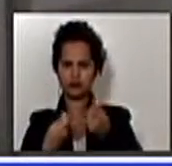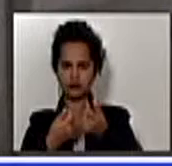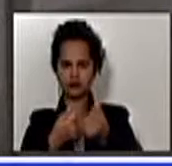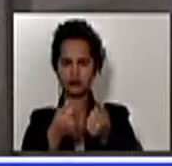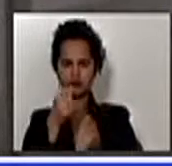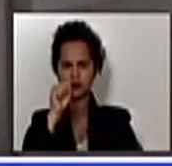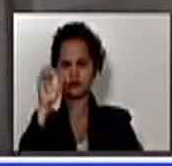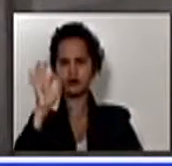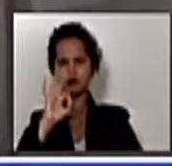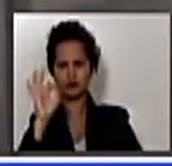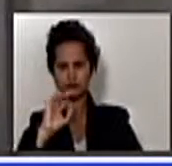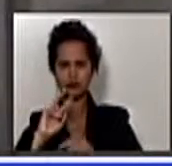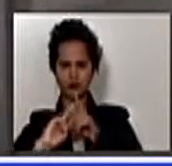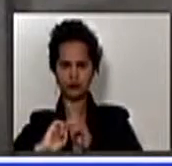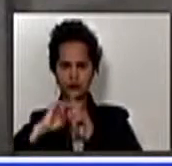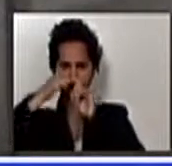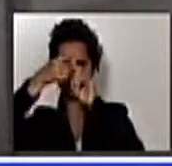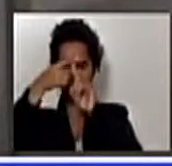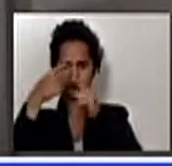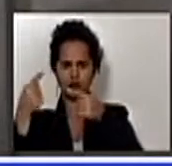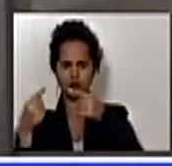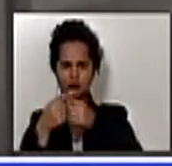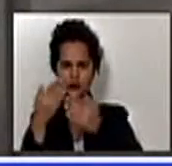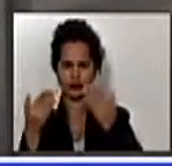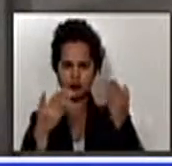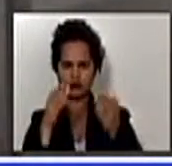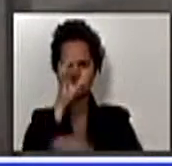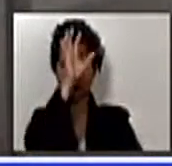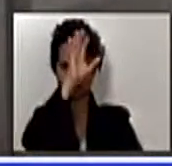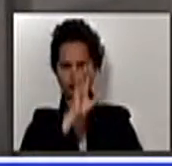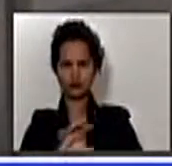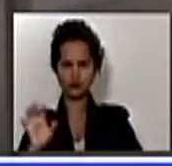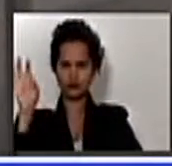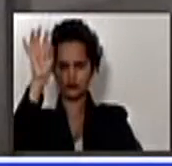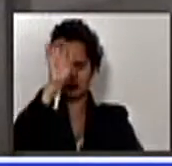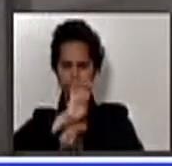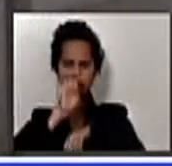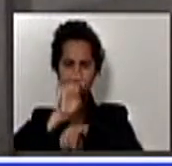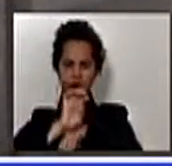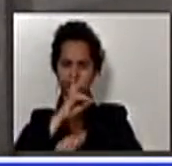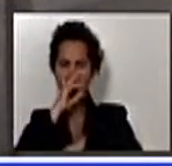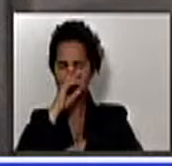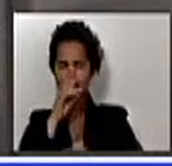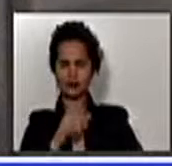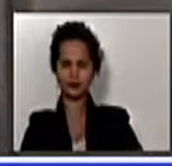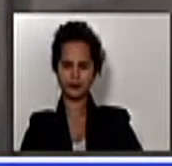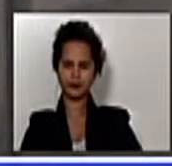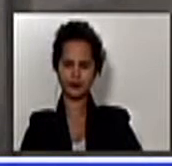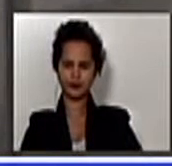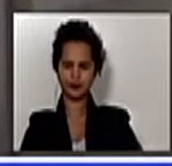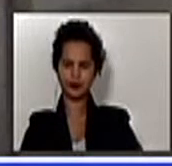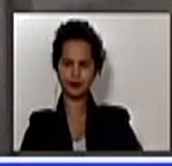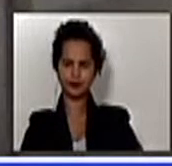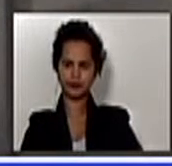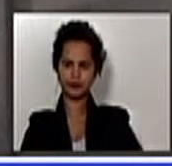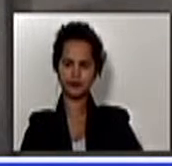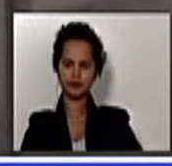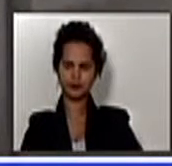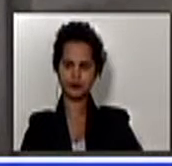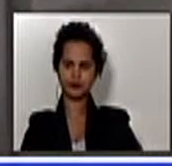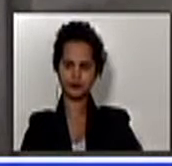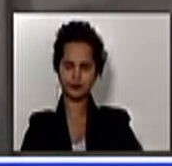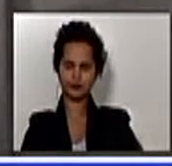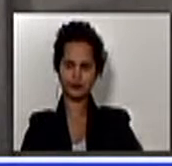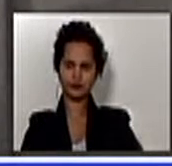aumentou 8% em relação aos outros estados, houve até um declínio, às vezes até gigantesco.